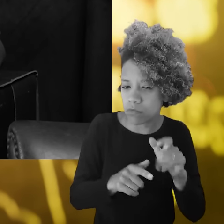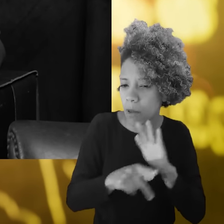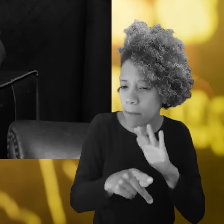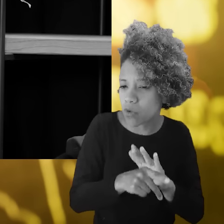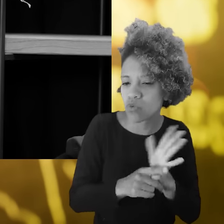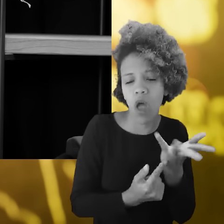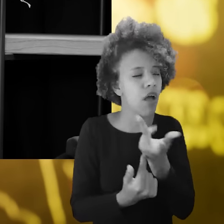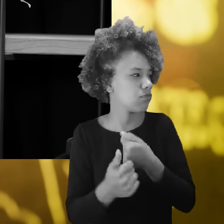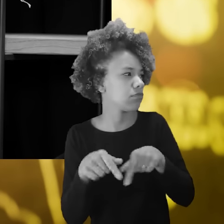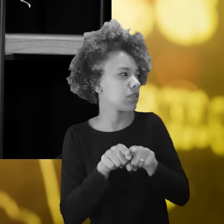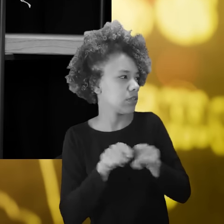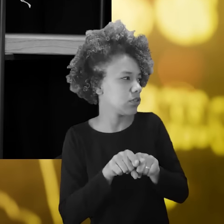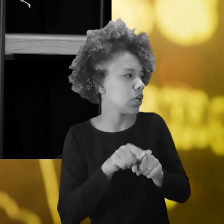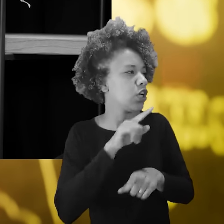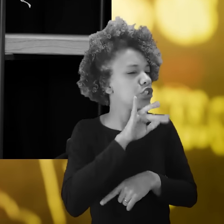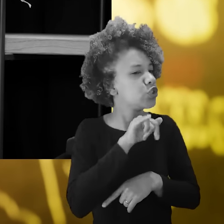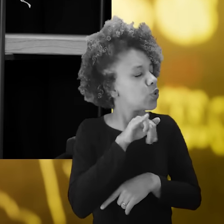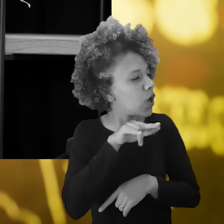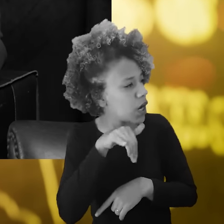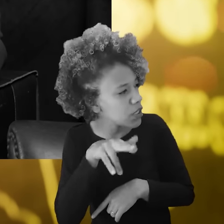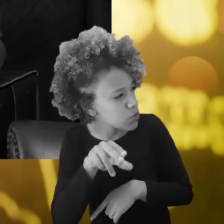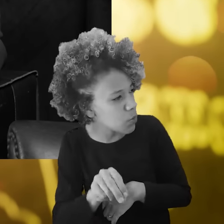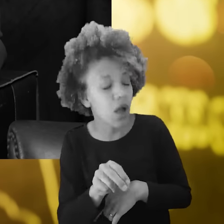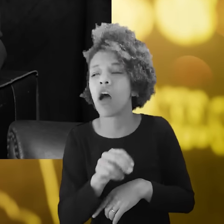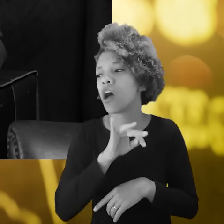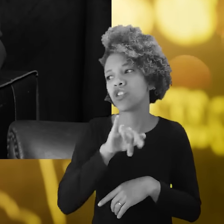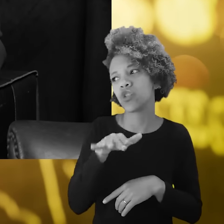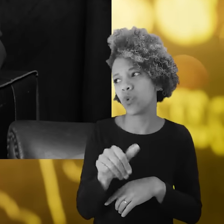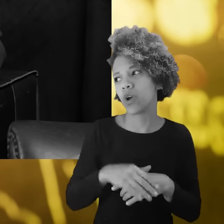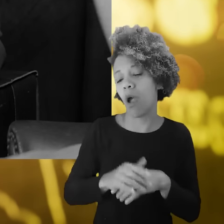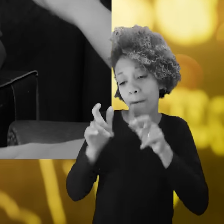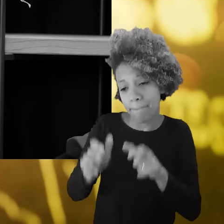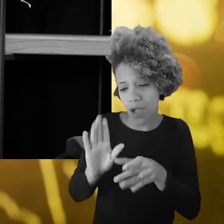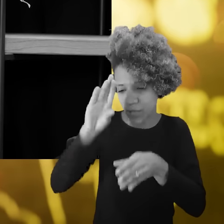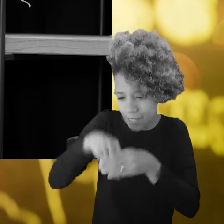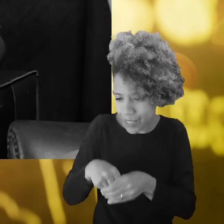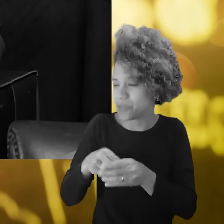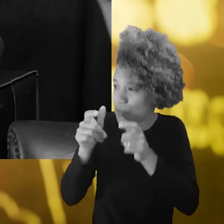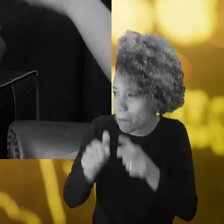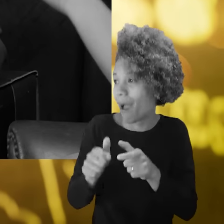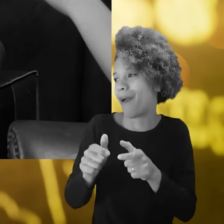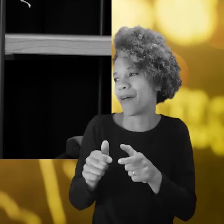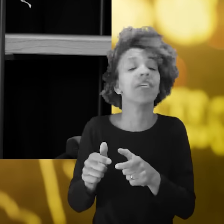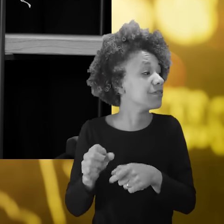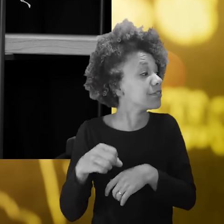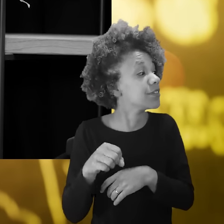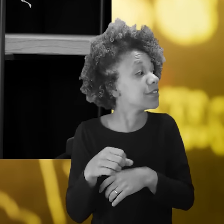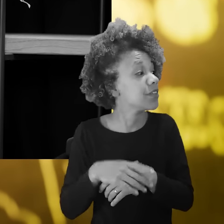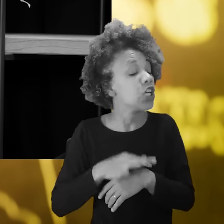dos artistas são tijucanos assim né um bairro que tem um barco tem um bairro que é muito realmente